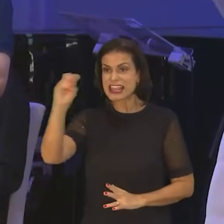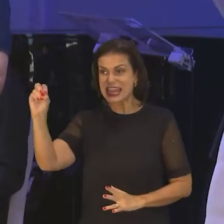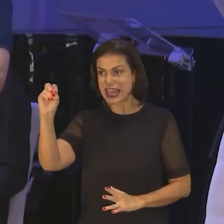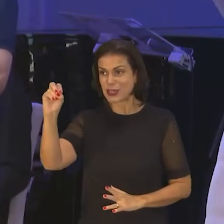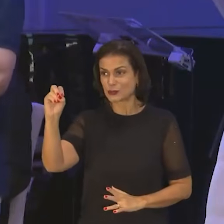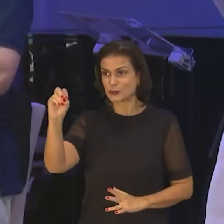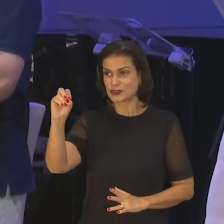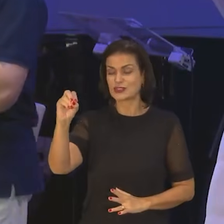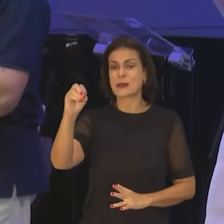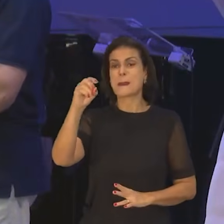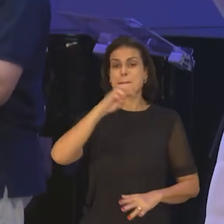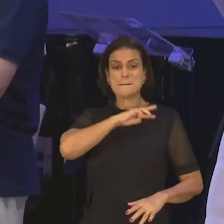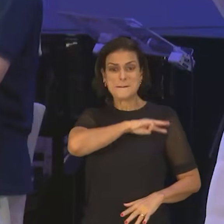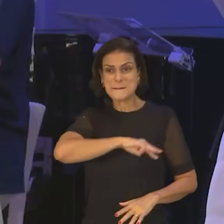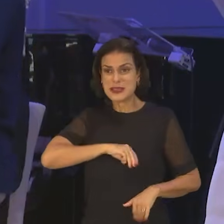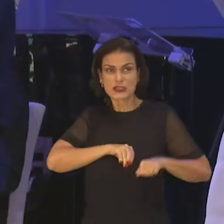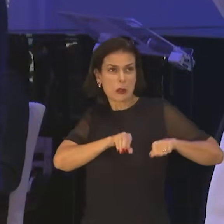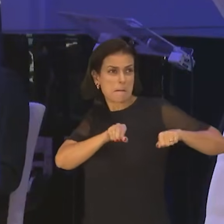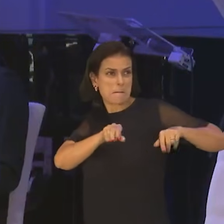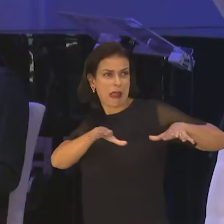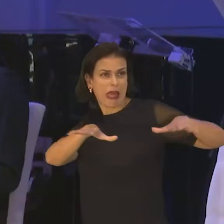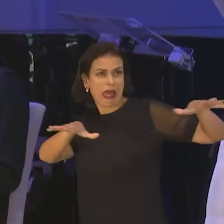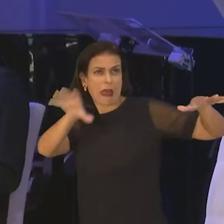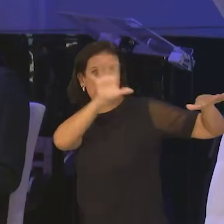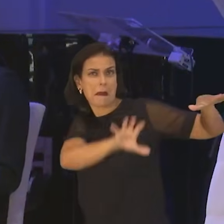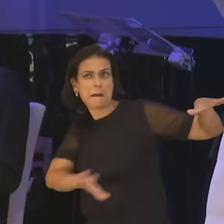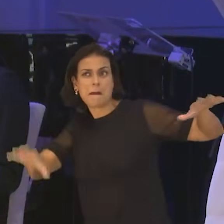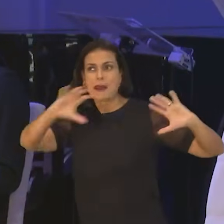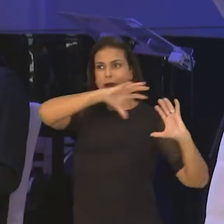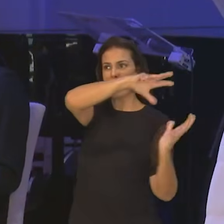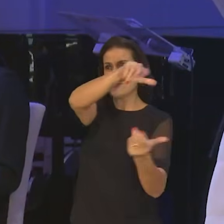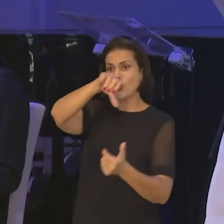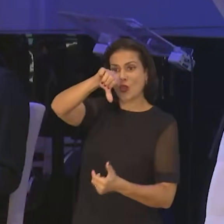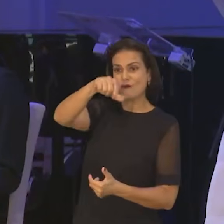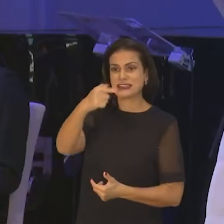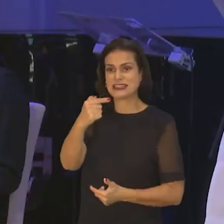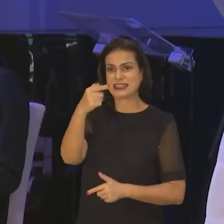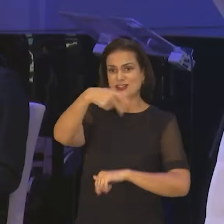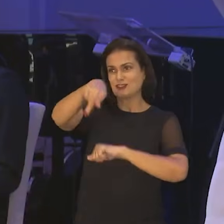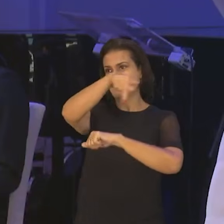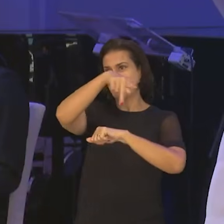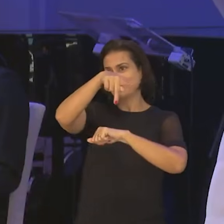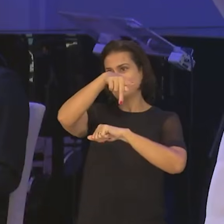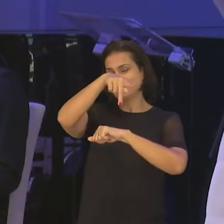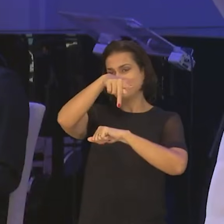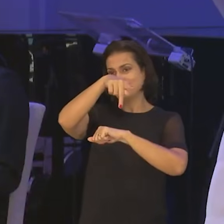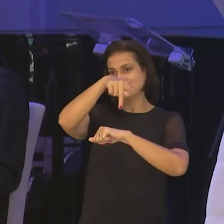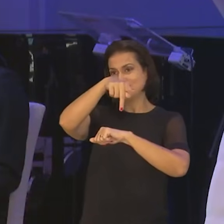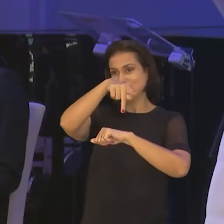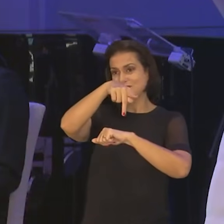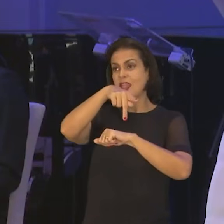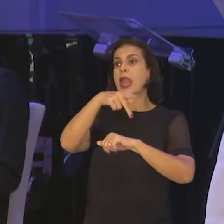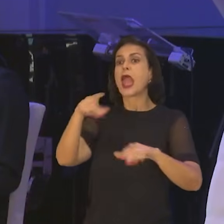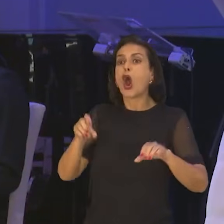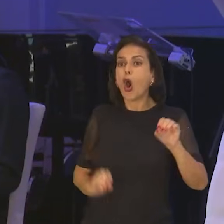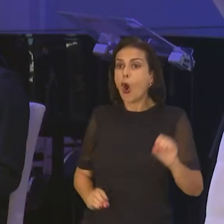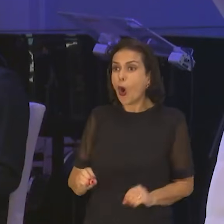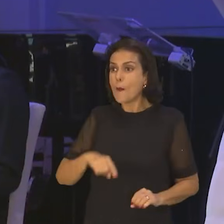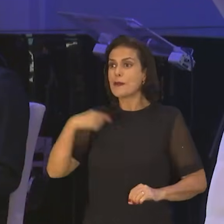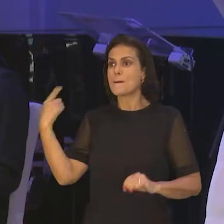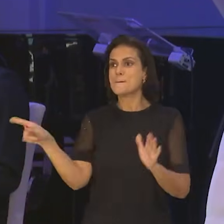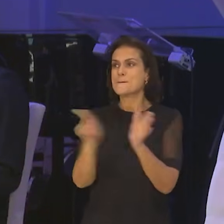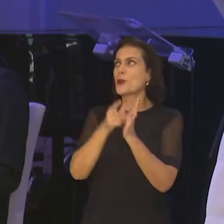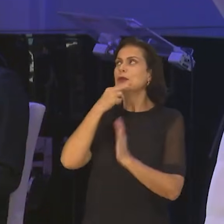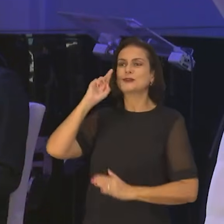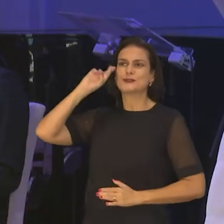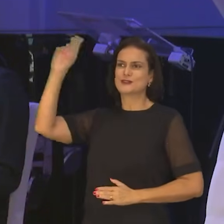2.510 missionários espalhados em 97 países. Isso, obra do Senhor em nossa vida.